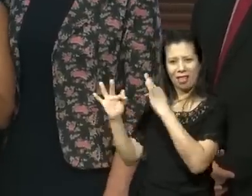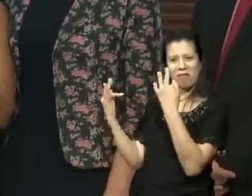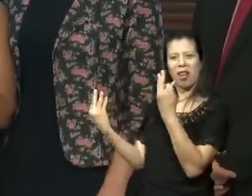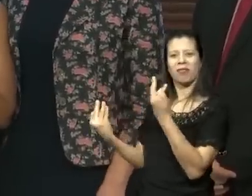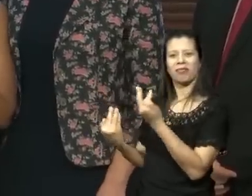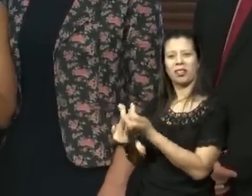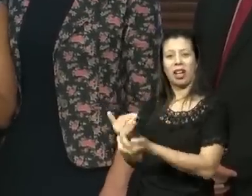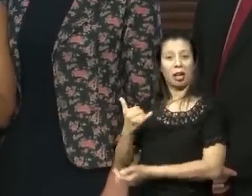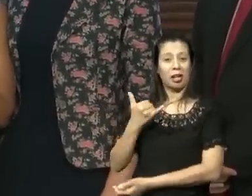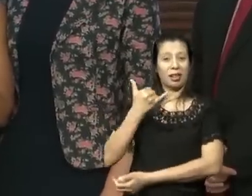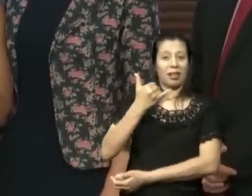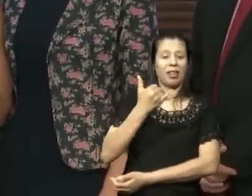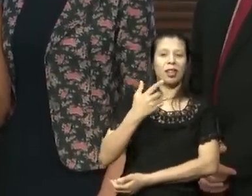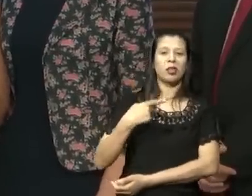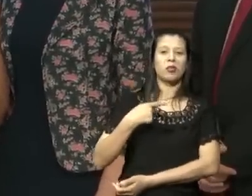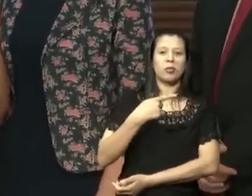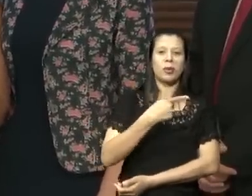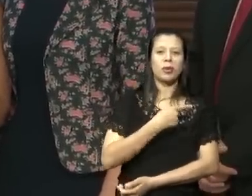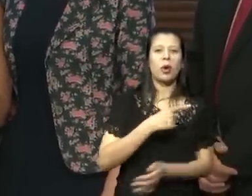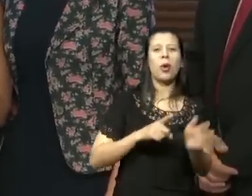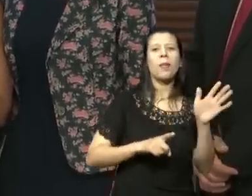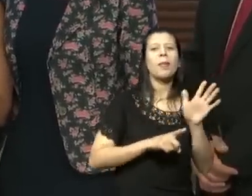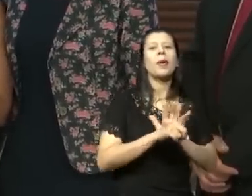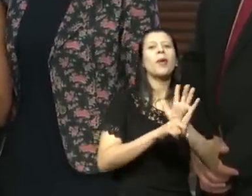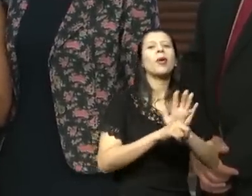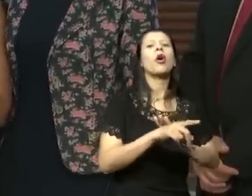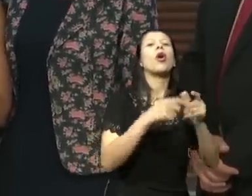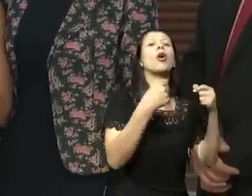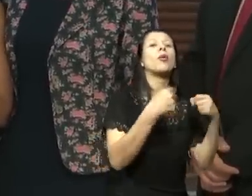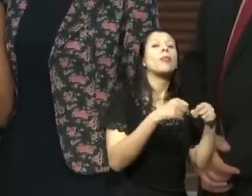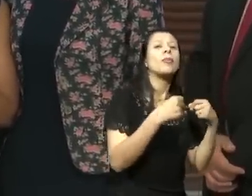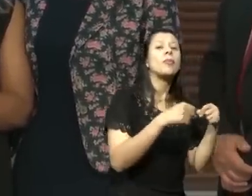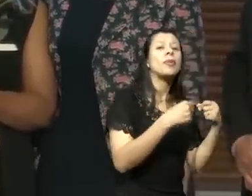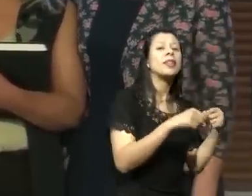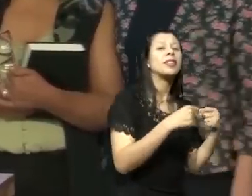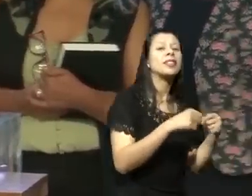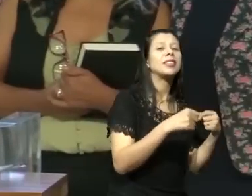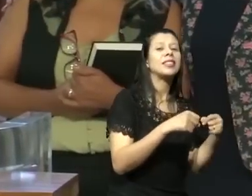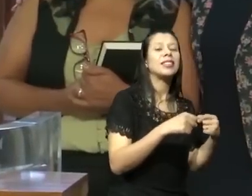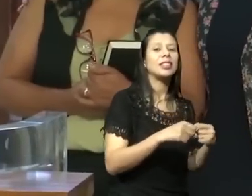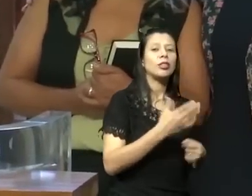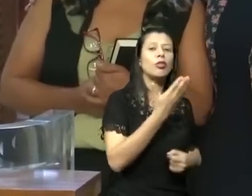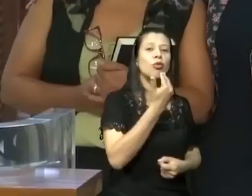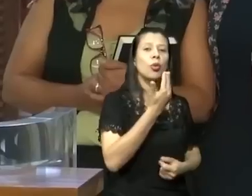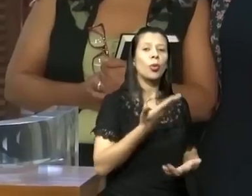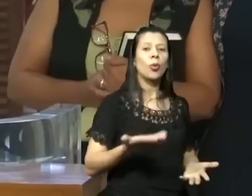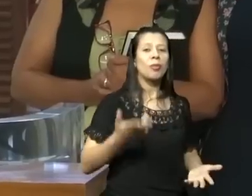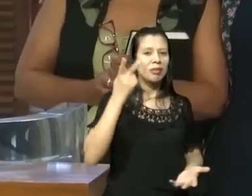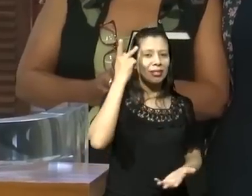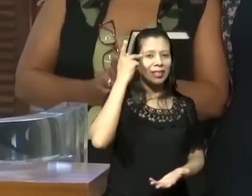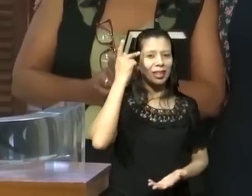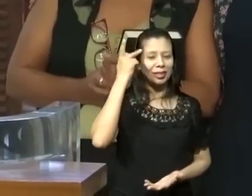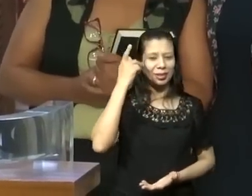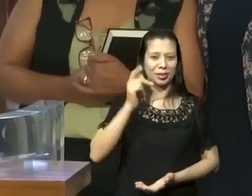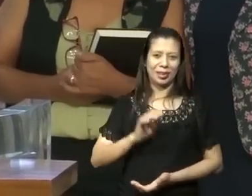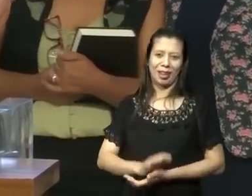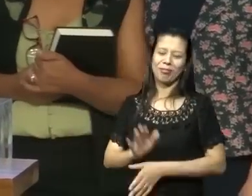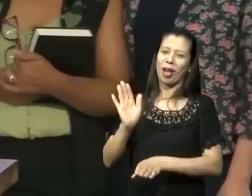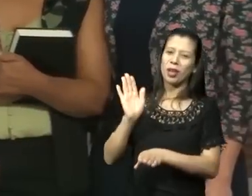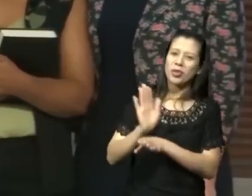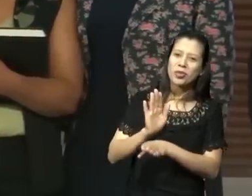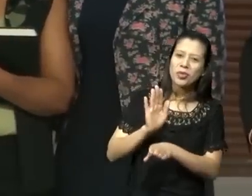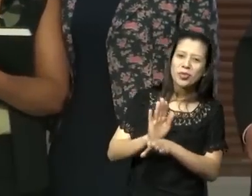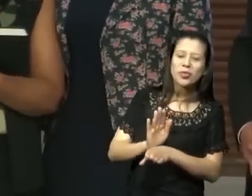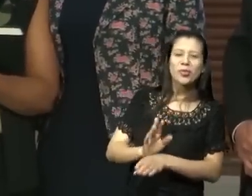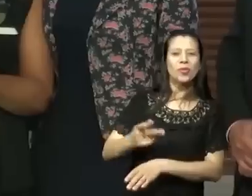como é que fala que esse potinho o suplemento tem uns 80 eu não aguento mais tanta coisa tão